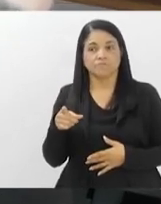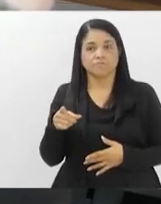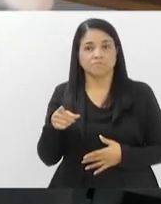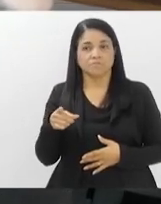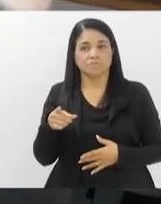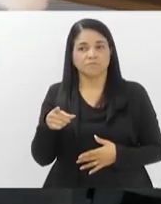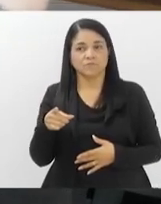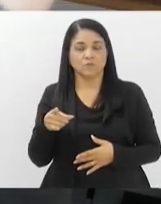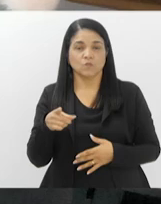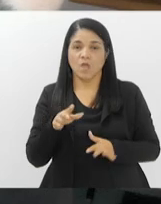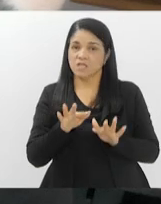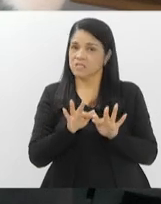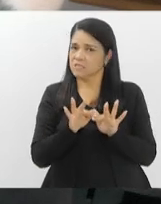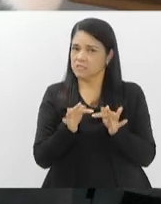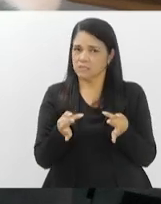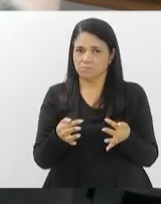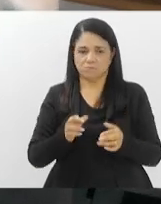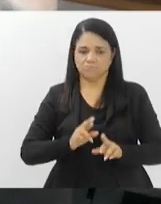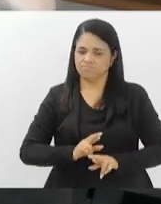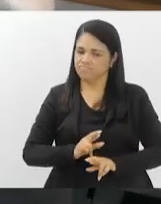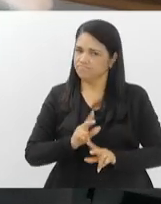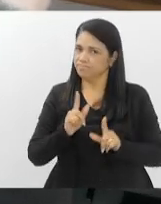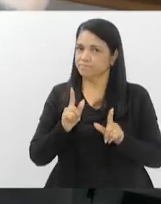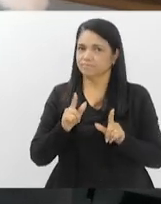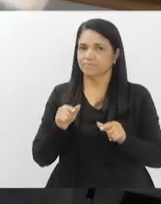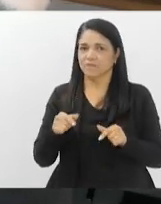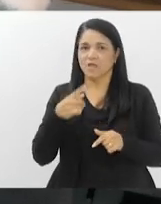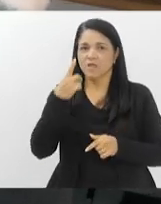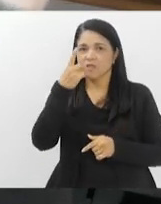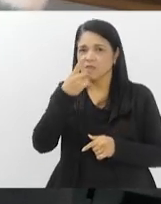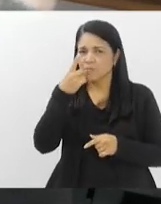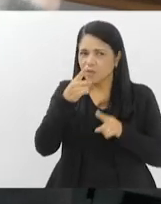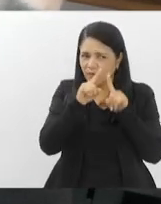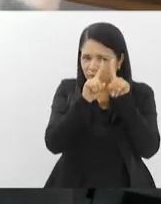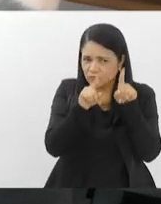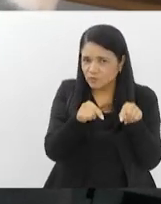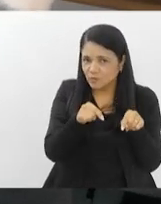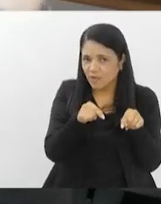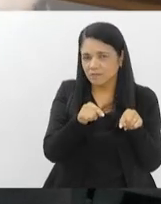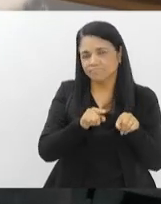é simples dizer que deputado é funcionário.